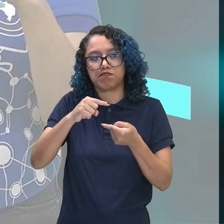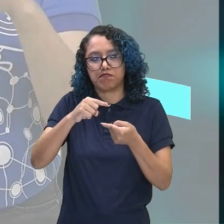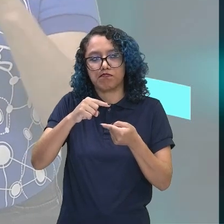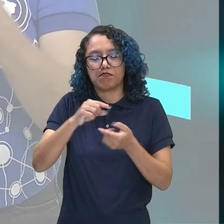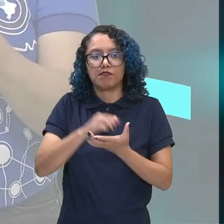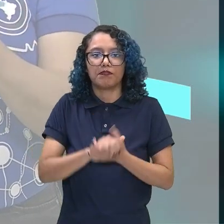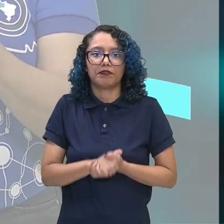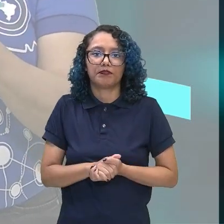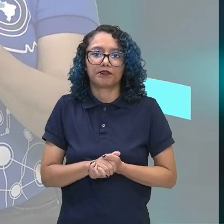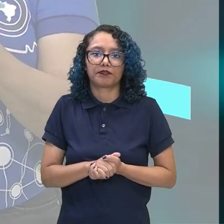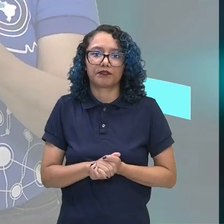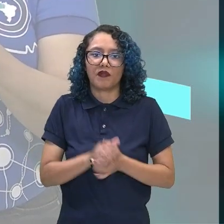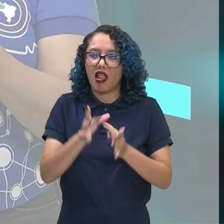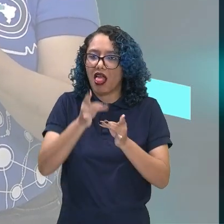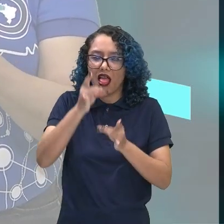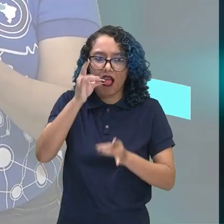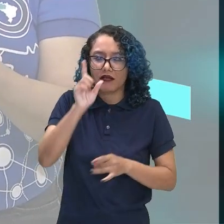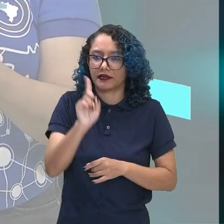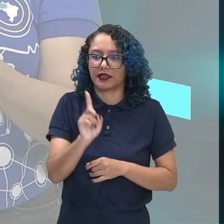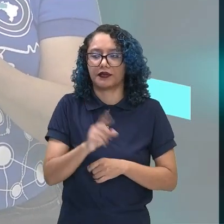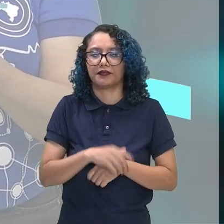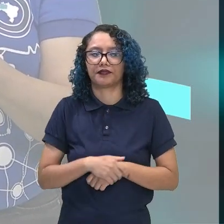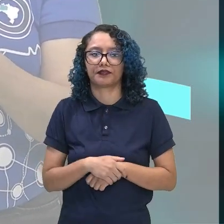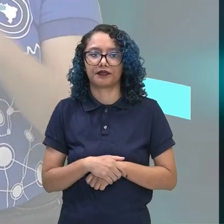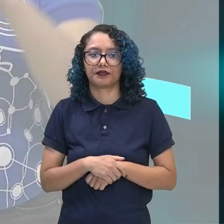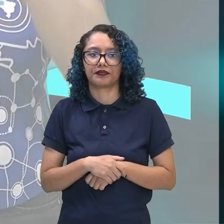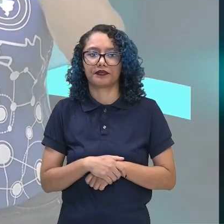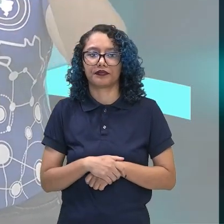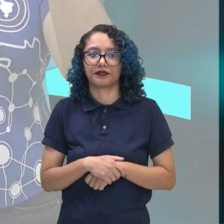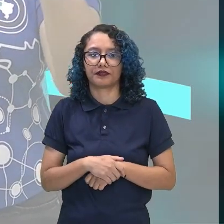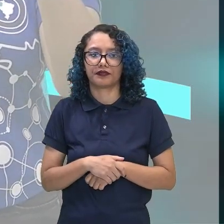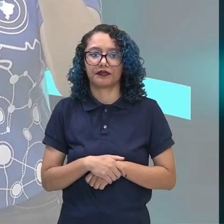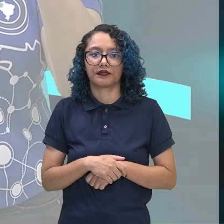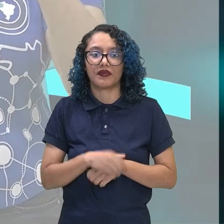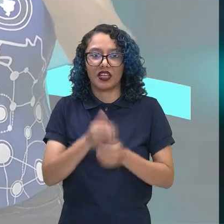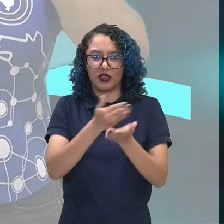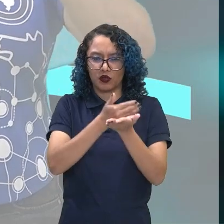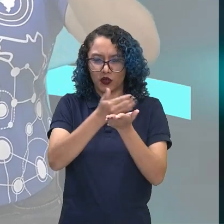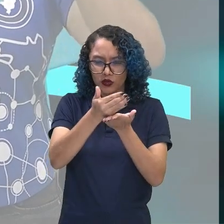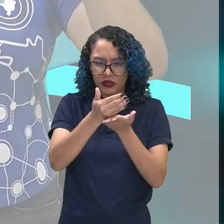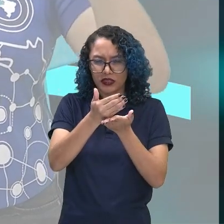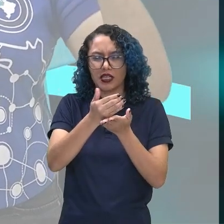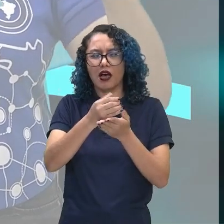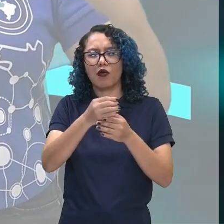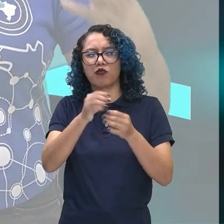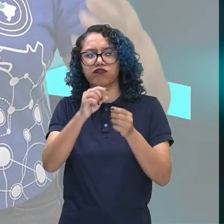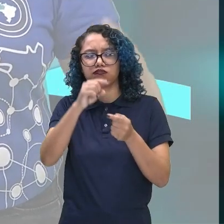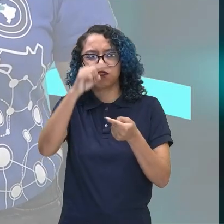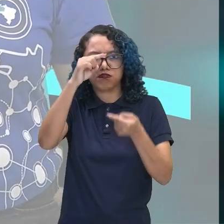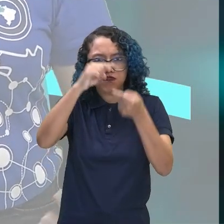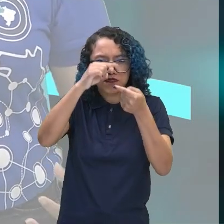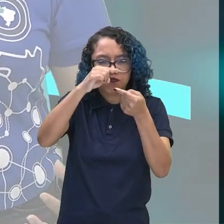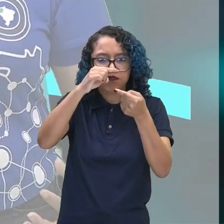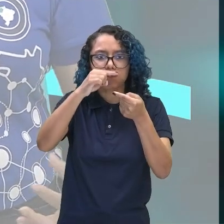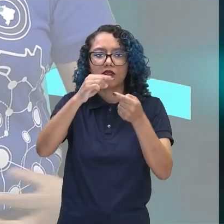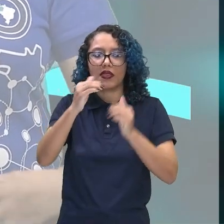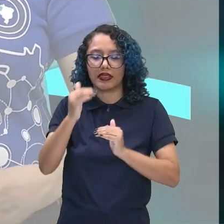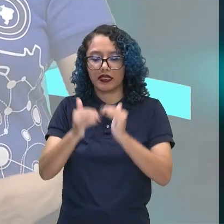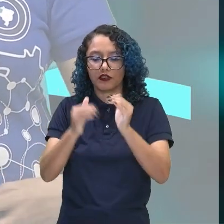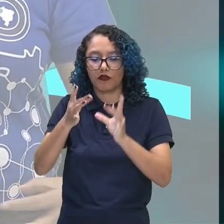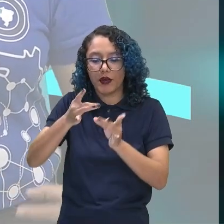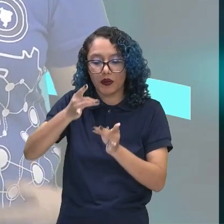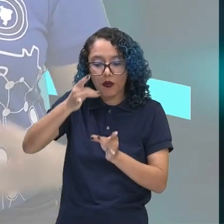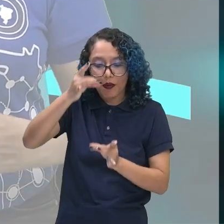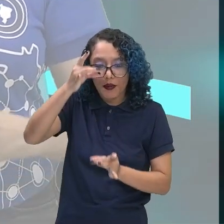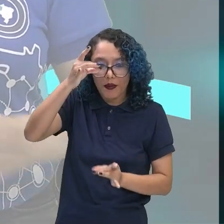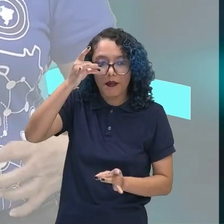menor do que o desenvolvimento mesmo, né? A introdução é a menorzinha, aí o desenvolvimento é maior e